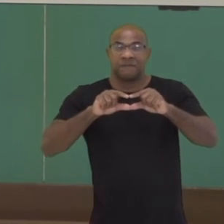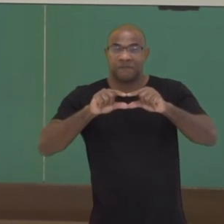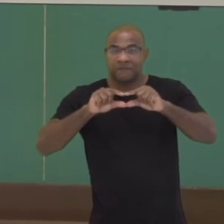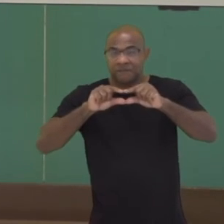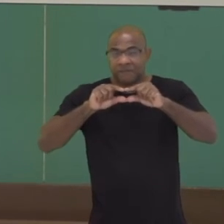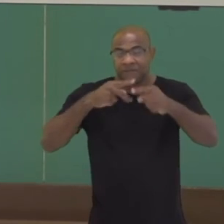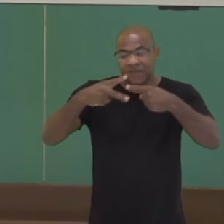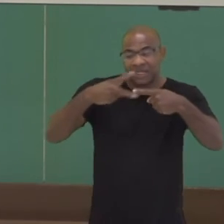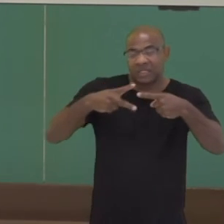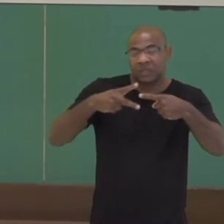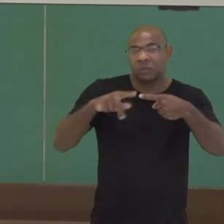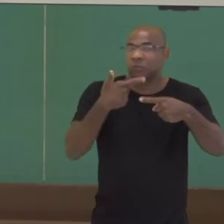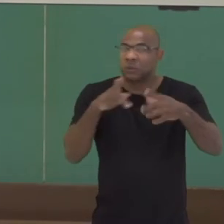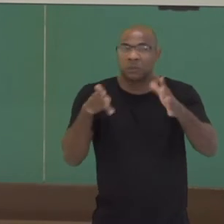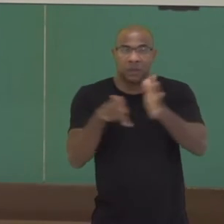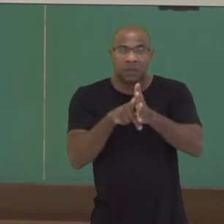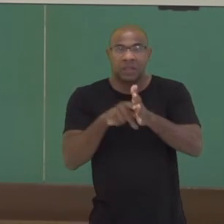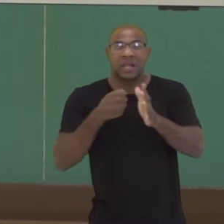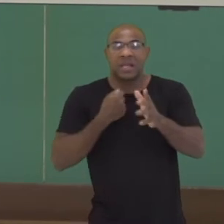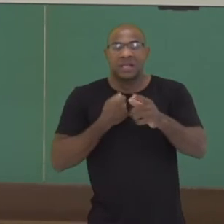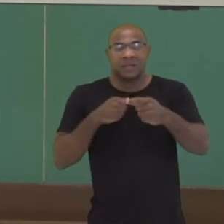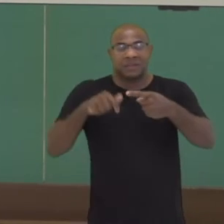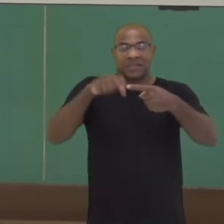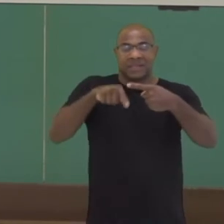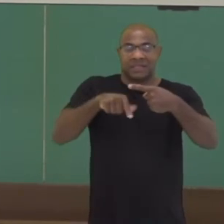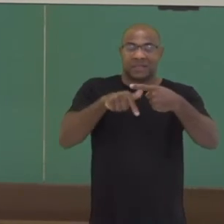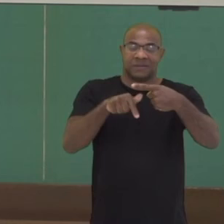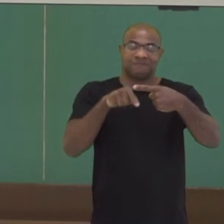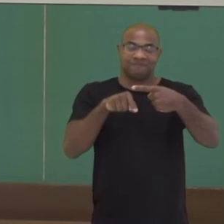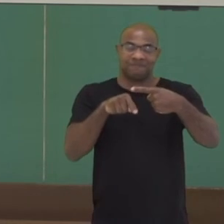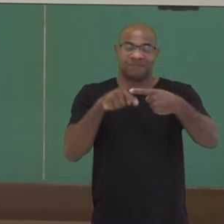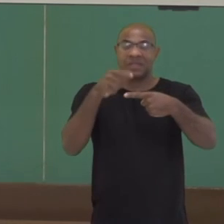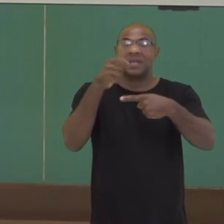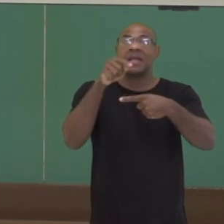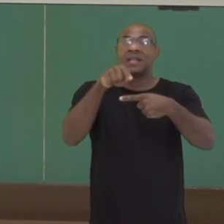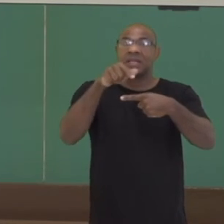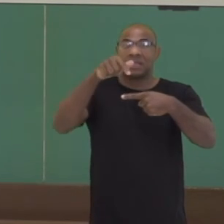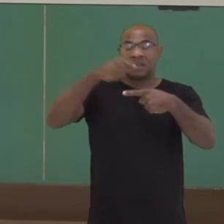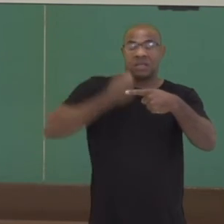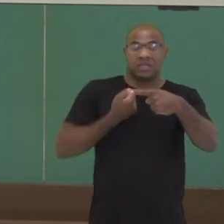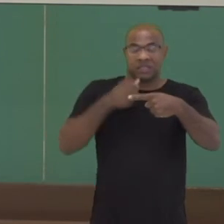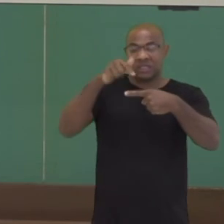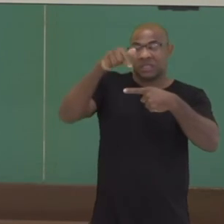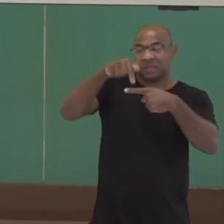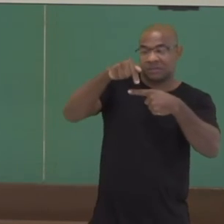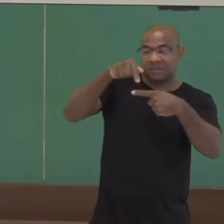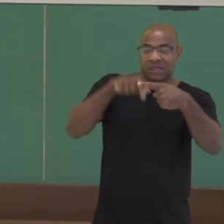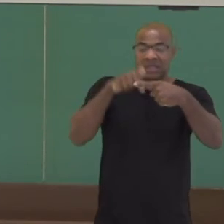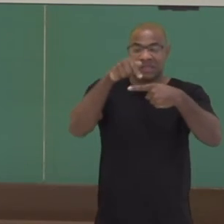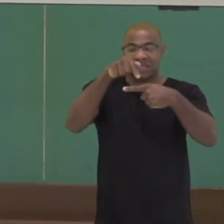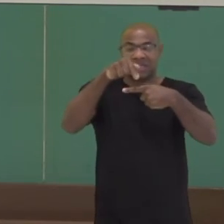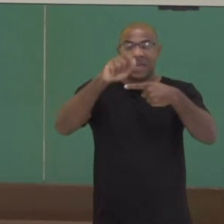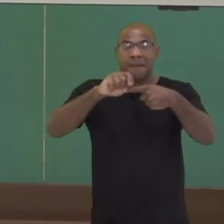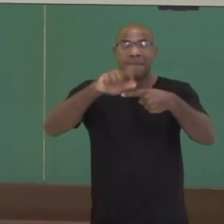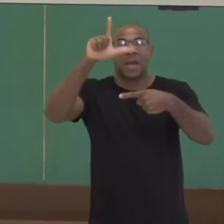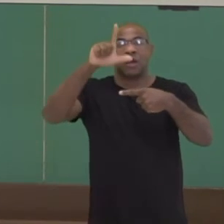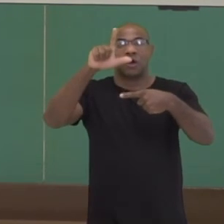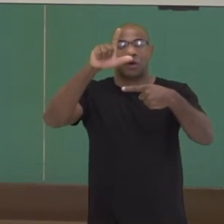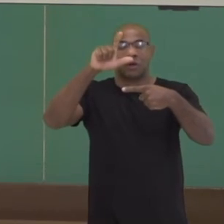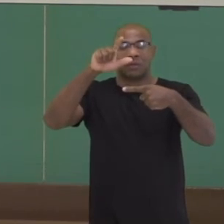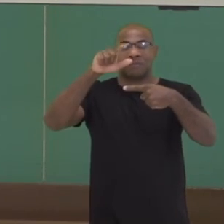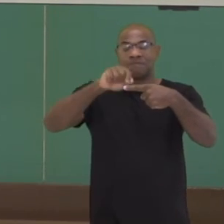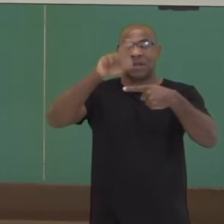numerador é maior que o denominador. Então, vamos lá, ó, eu fiz 2 vezes menos 2,